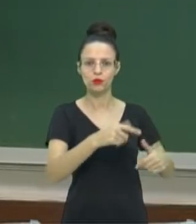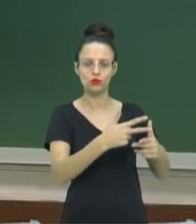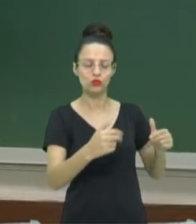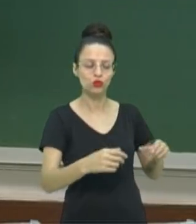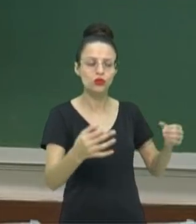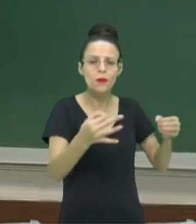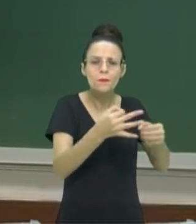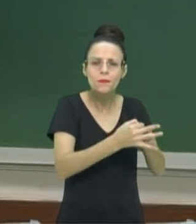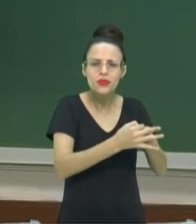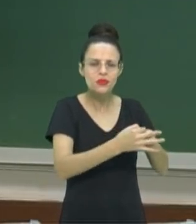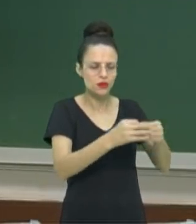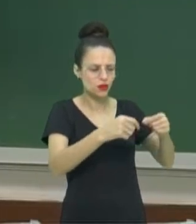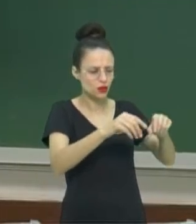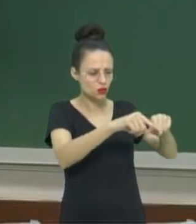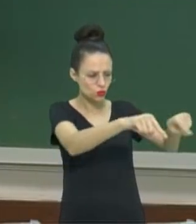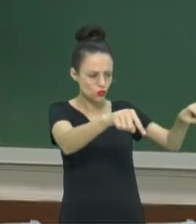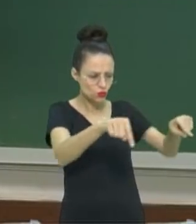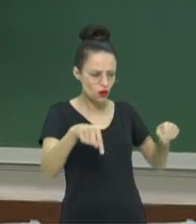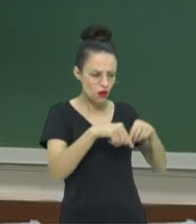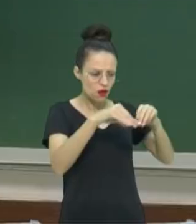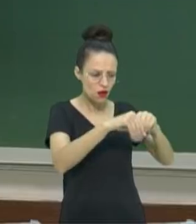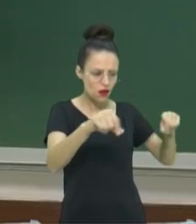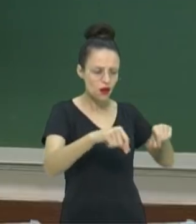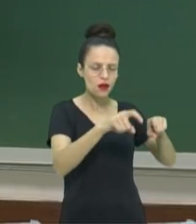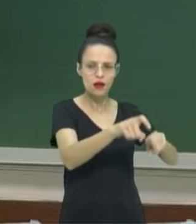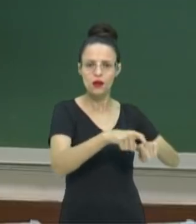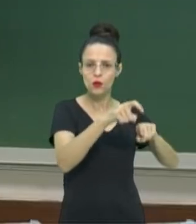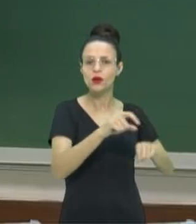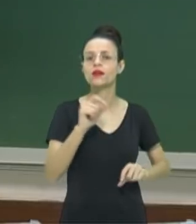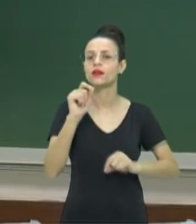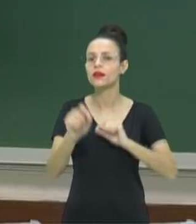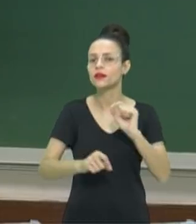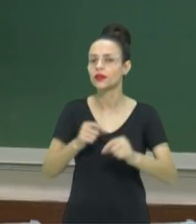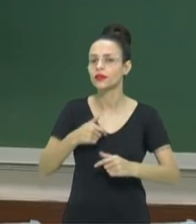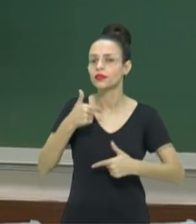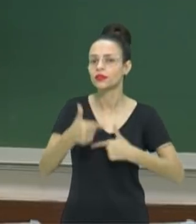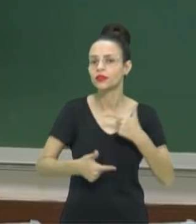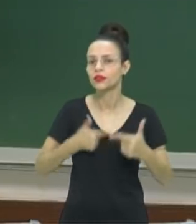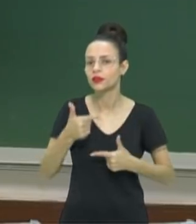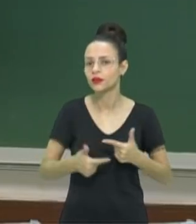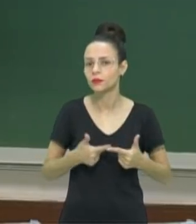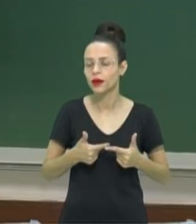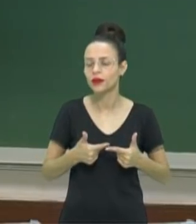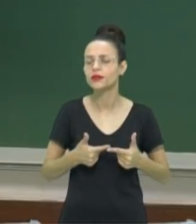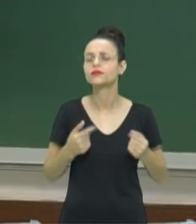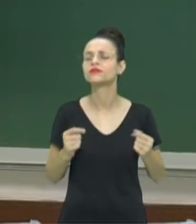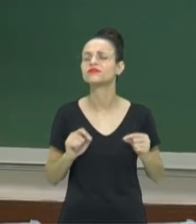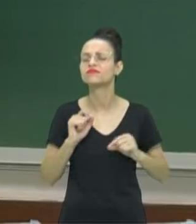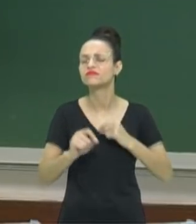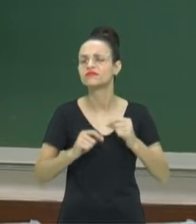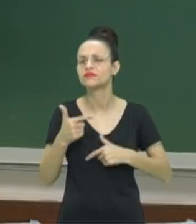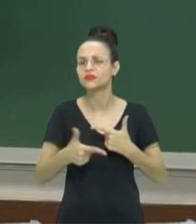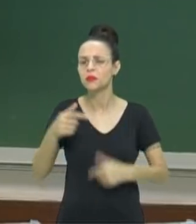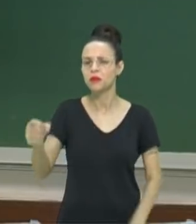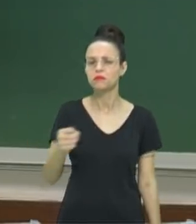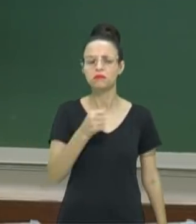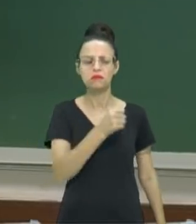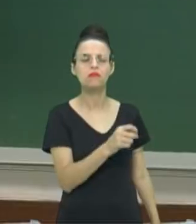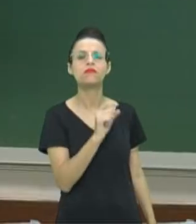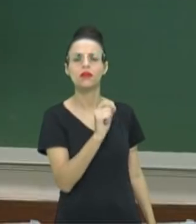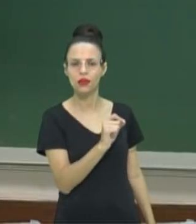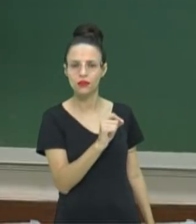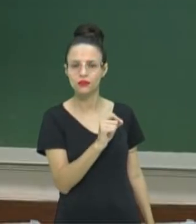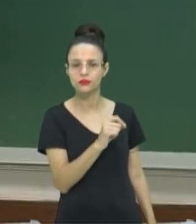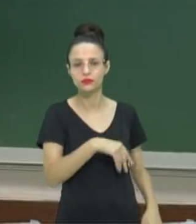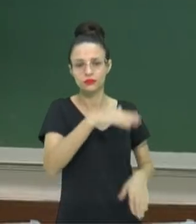áreas, pequenas propriedades rurais. Quem trabalha, que mão de obra que é utilizada no caso da